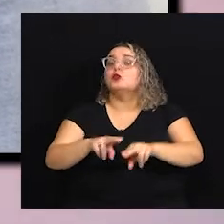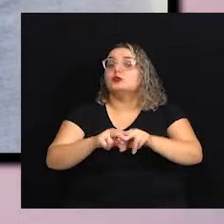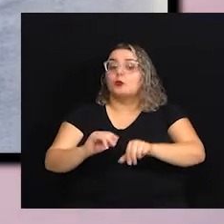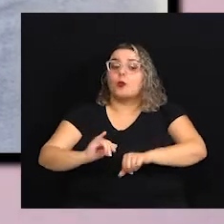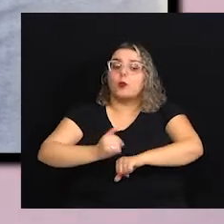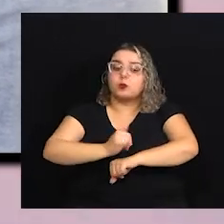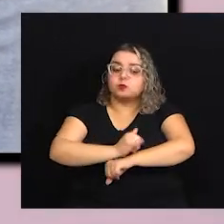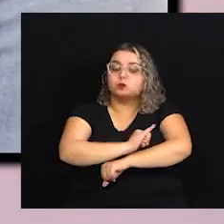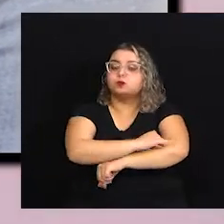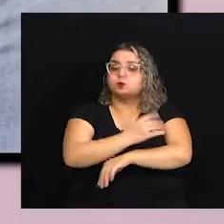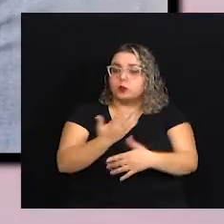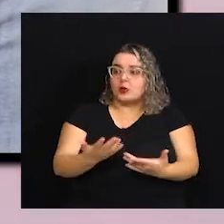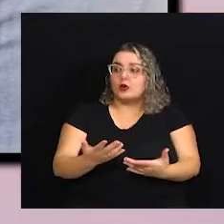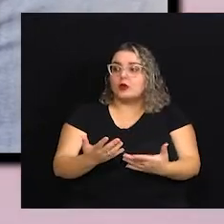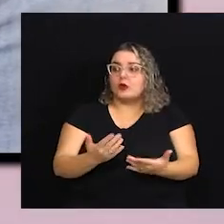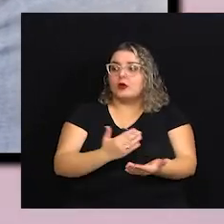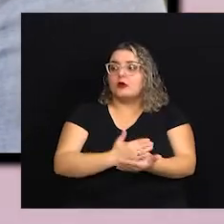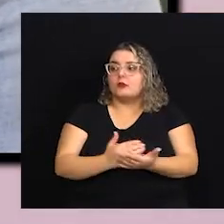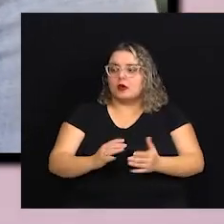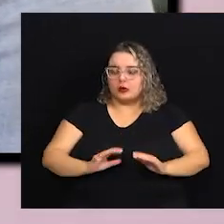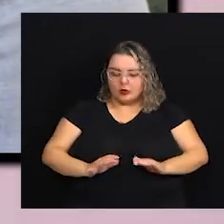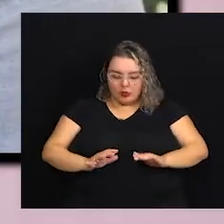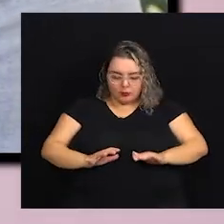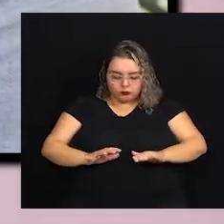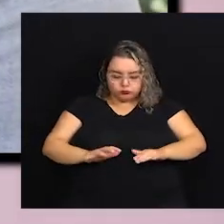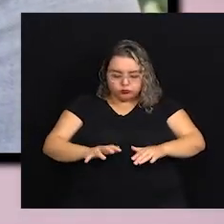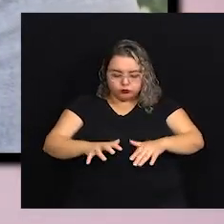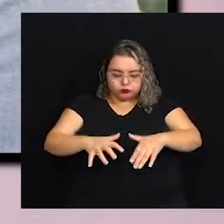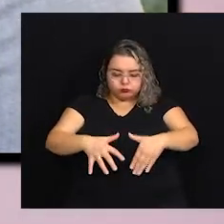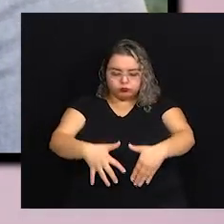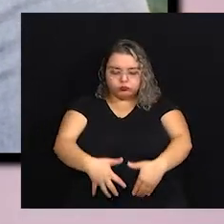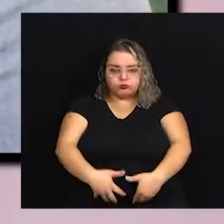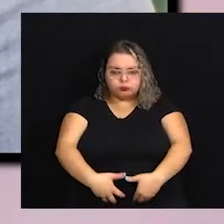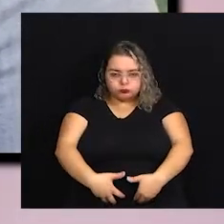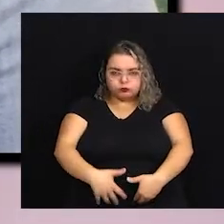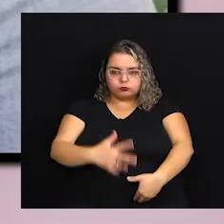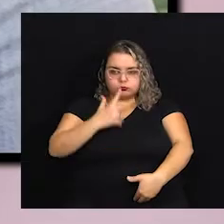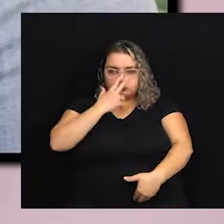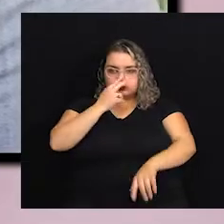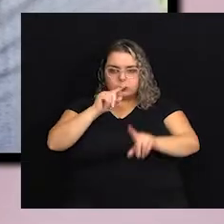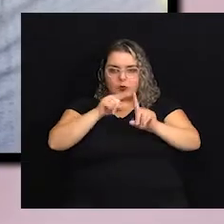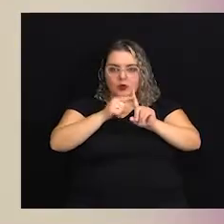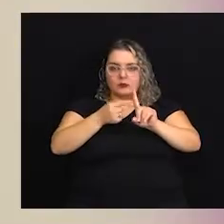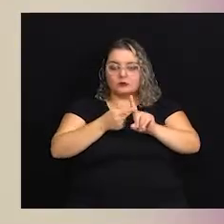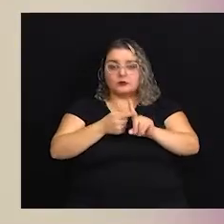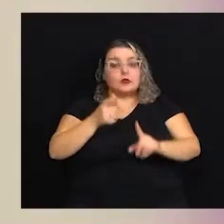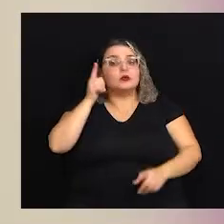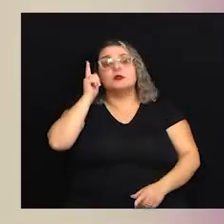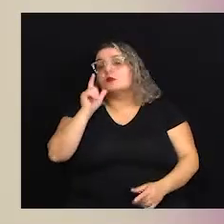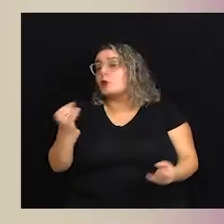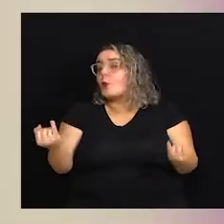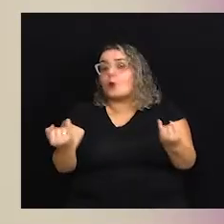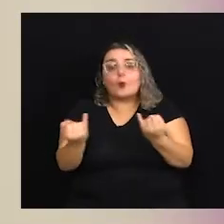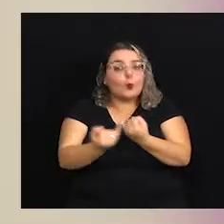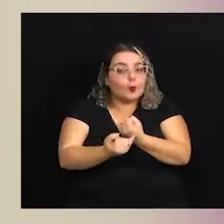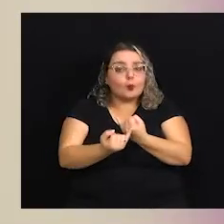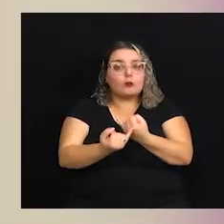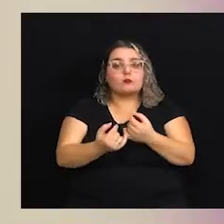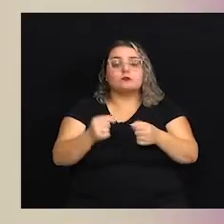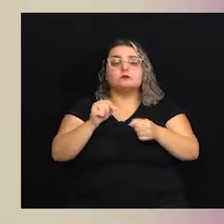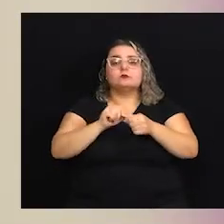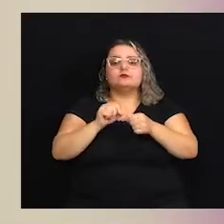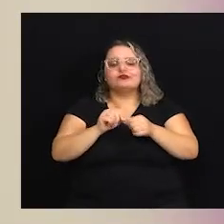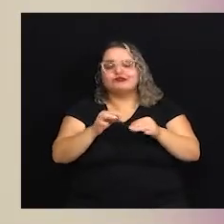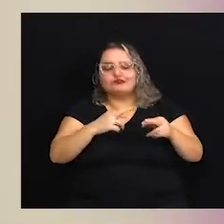ganham peso e começa a criar aquela barriga parecendo que está grávida. E ela não consegue emagrecer, e ela faz